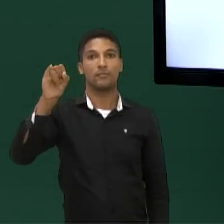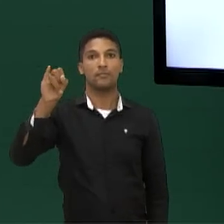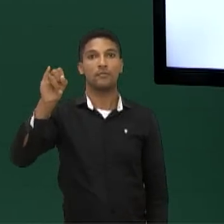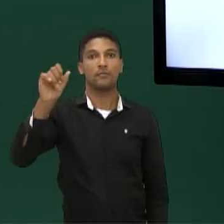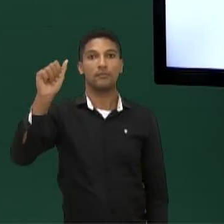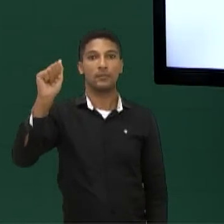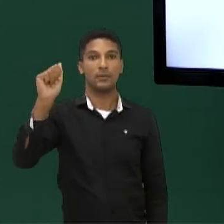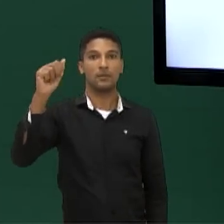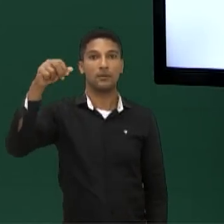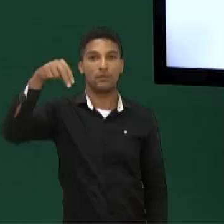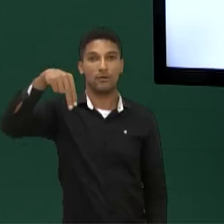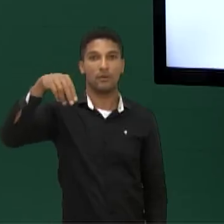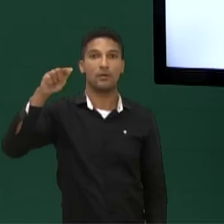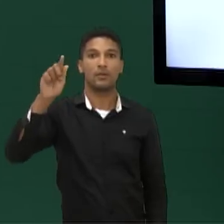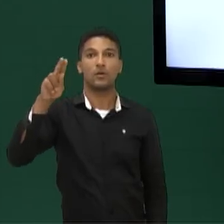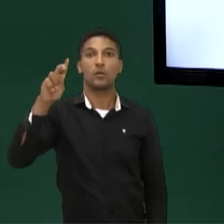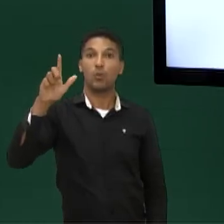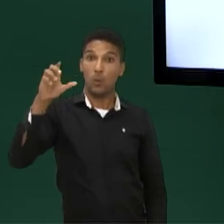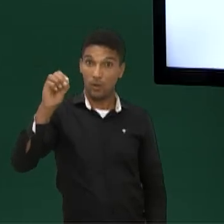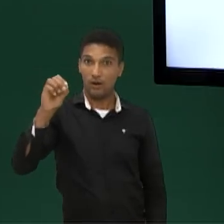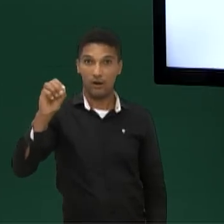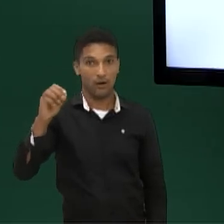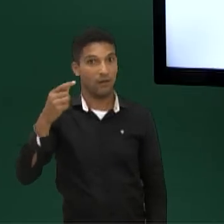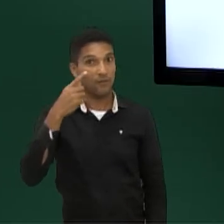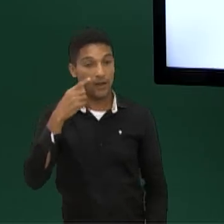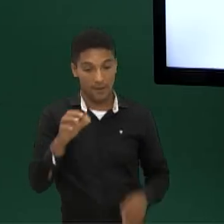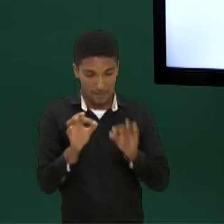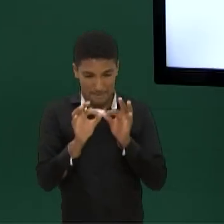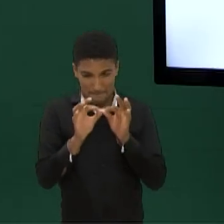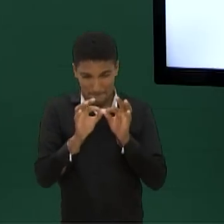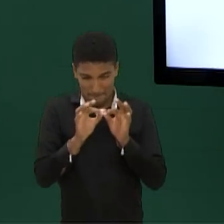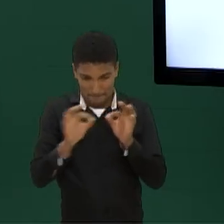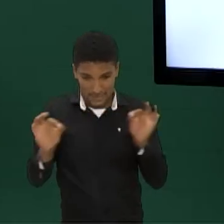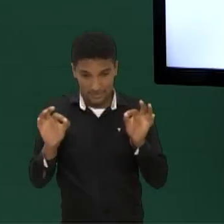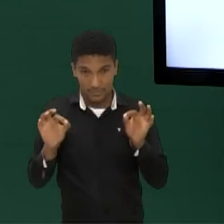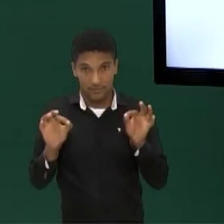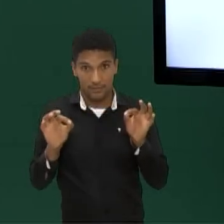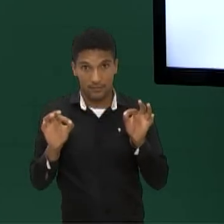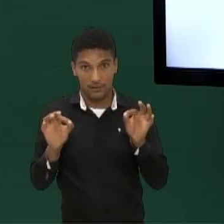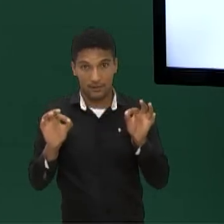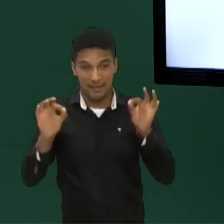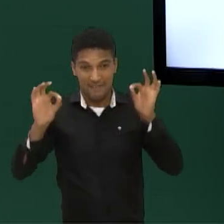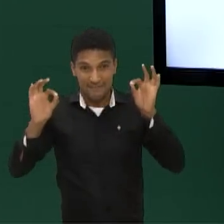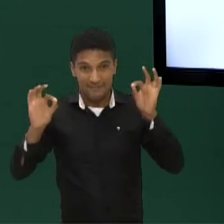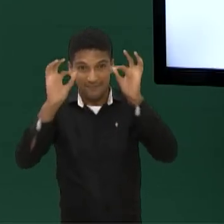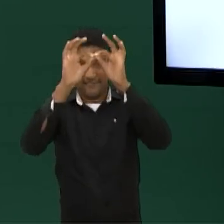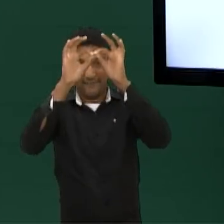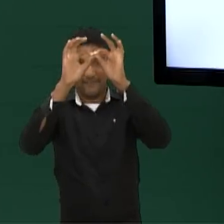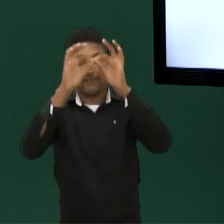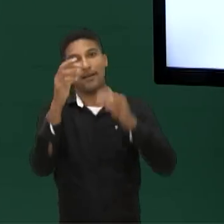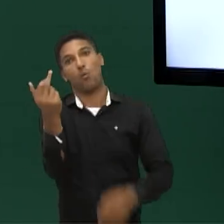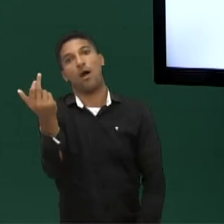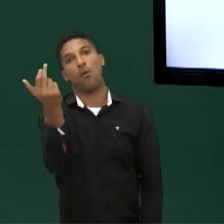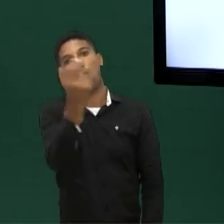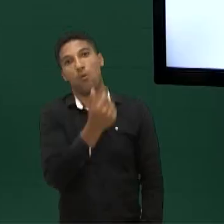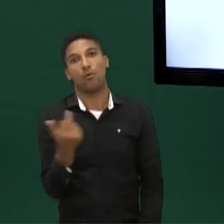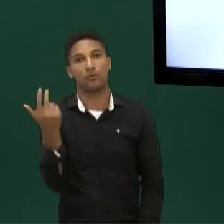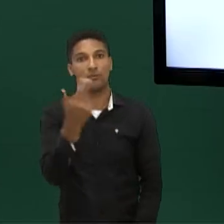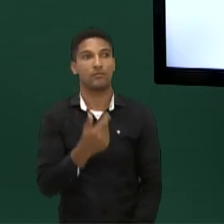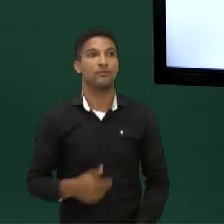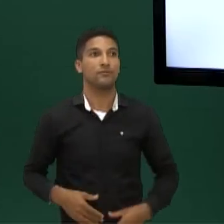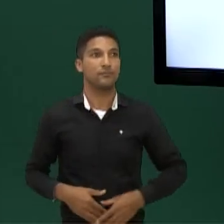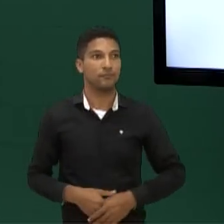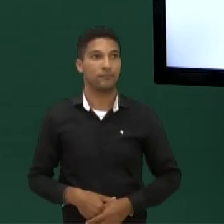iguais, tá? Como que a professora chamou mesmo? A, B e C, né? Então, eu tenho lá A,